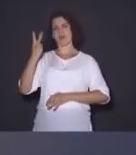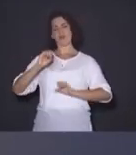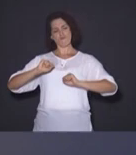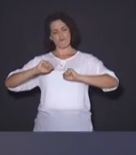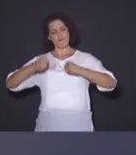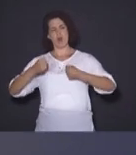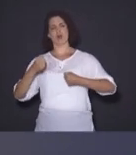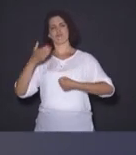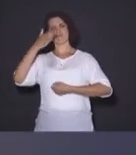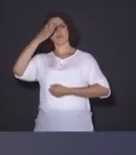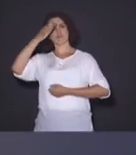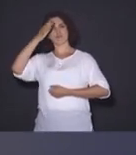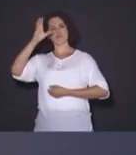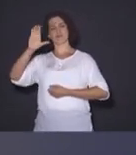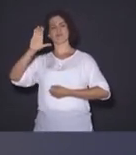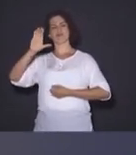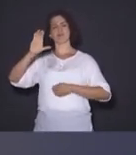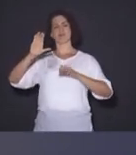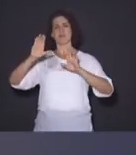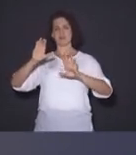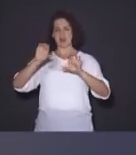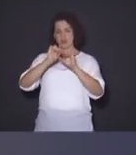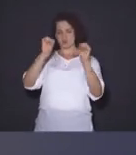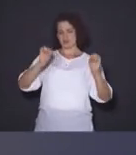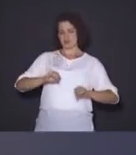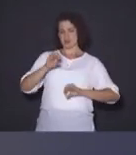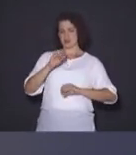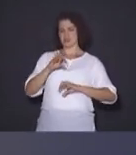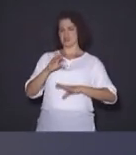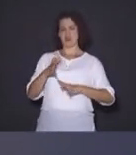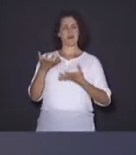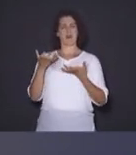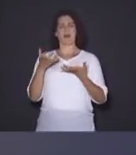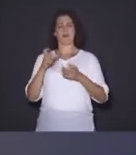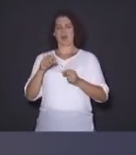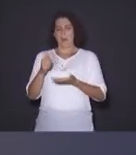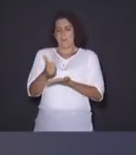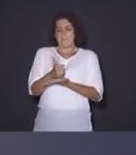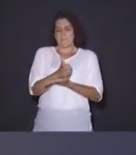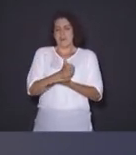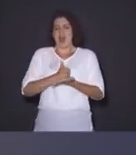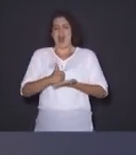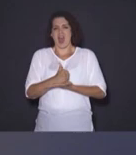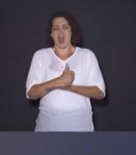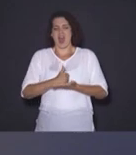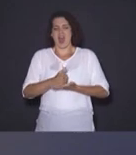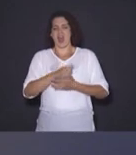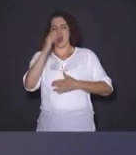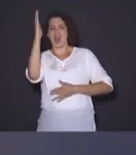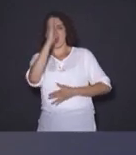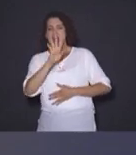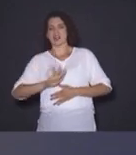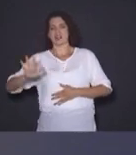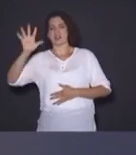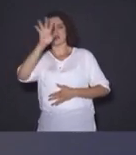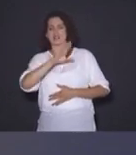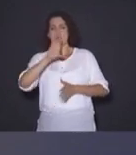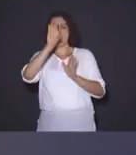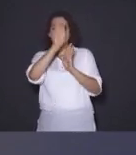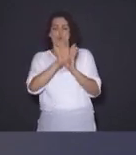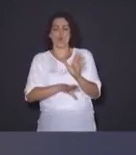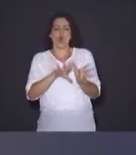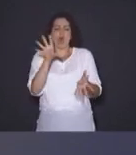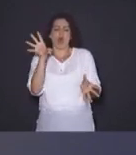culturas e não queira a partir de uma base nacional estabeleceu um currículo mínimo que será seguido por